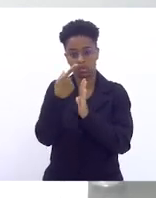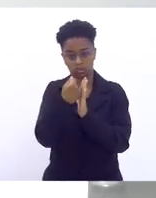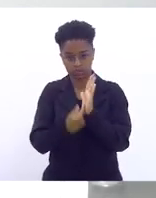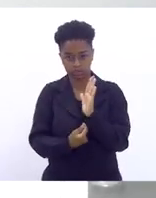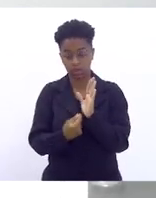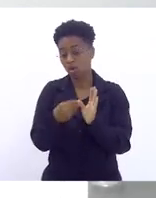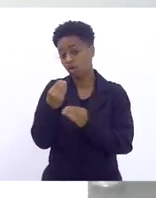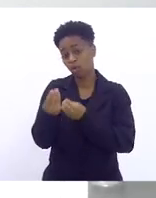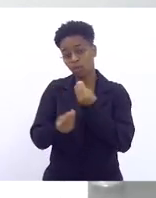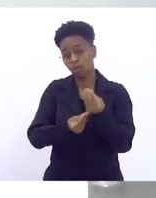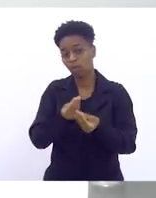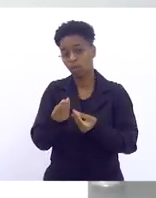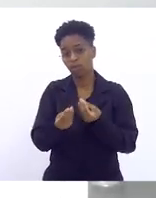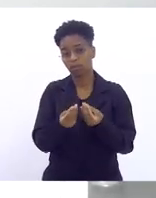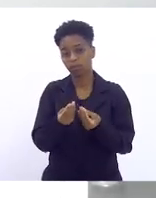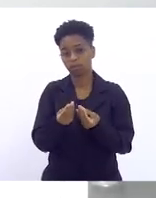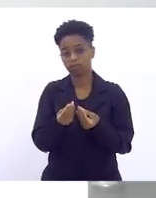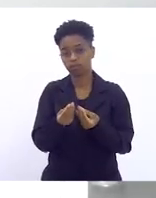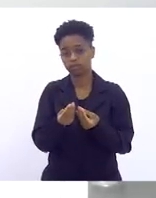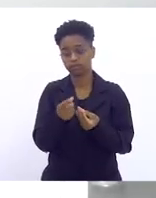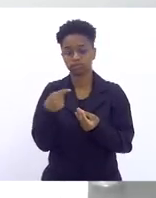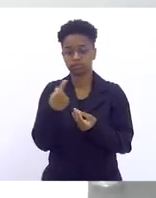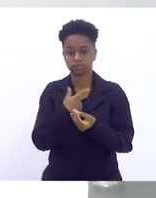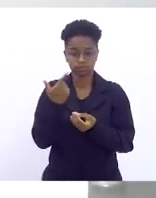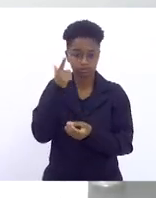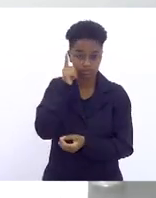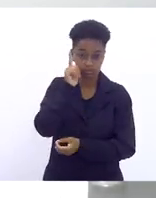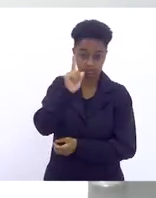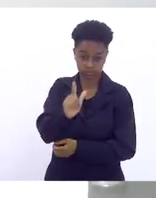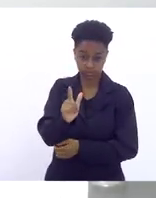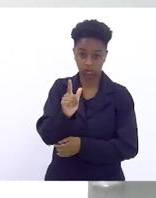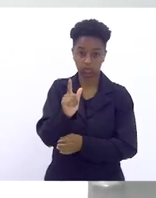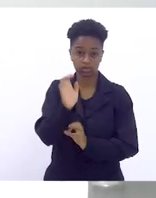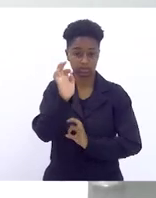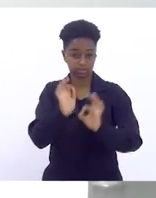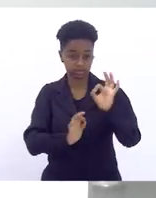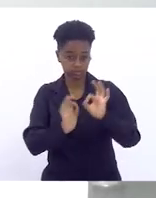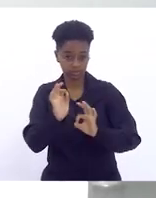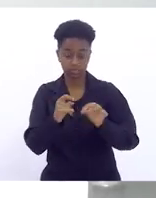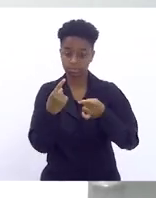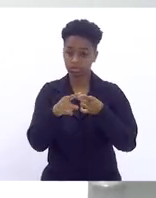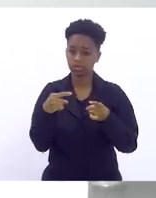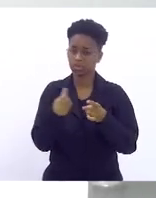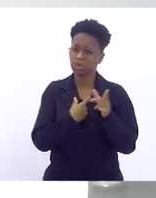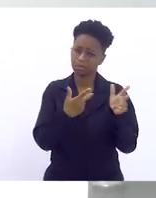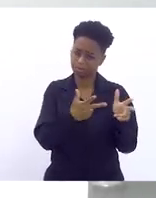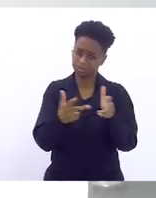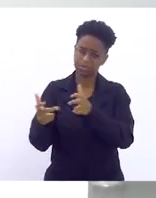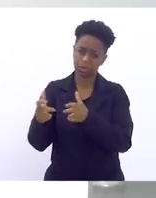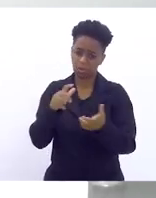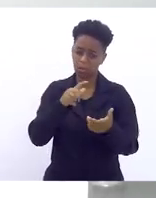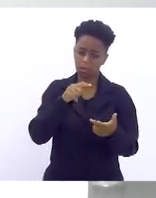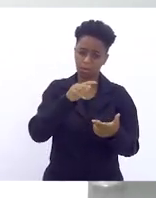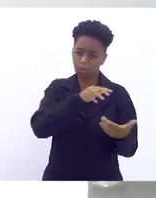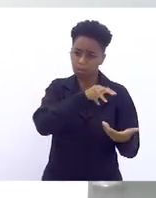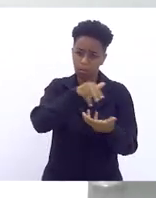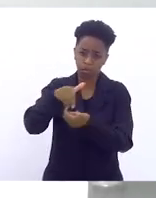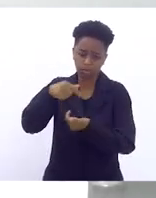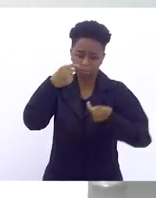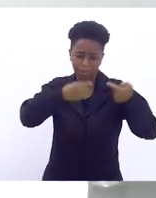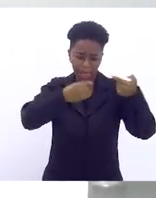como que a gente a gente pode construir né você tá vendo o mundo todo debatendo isso né